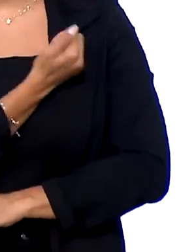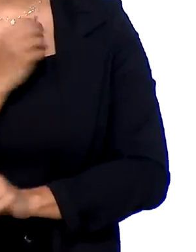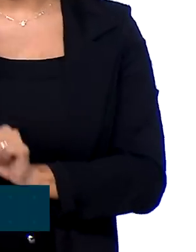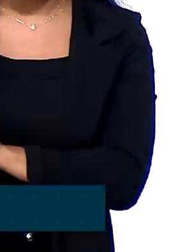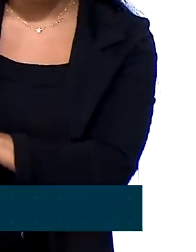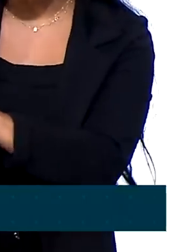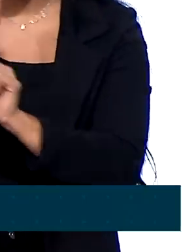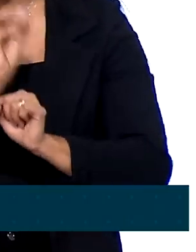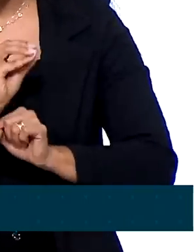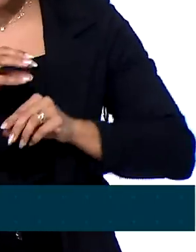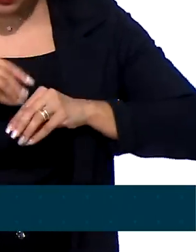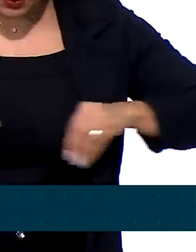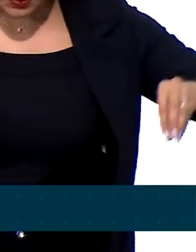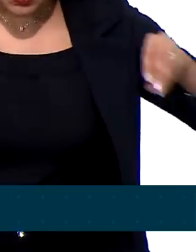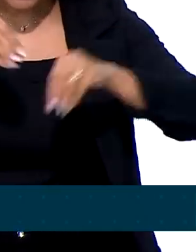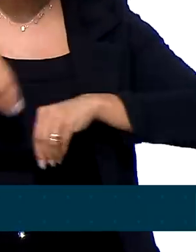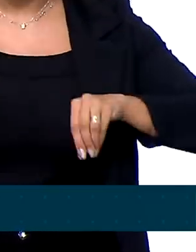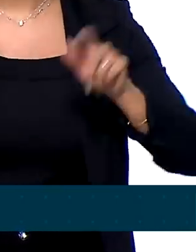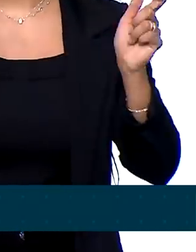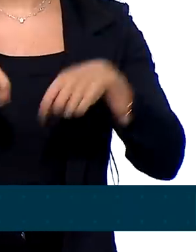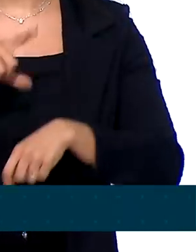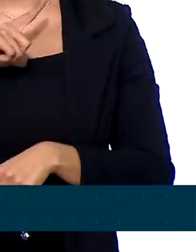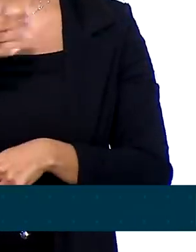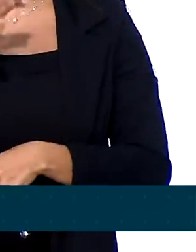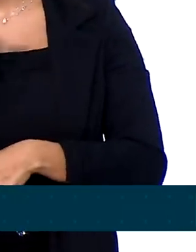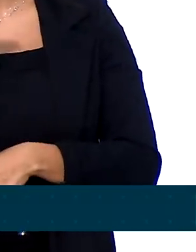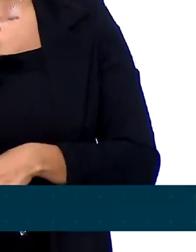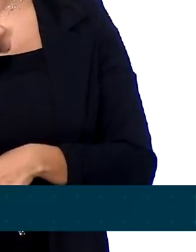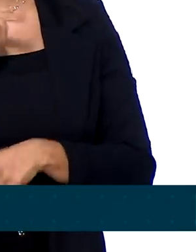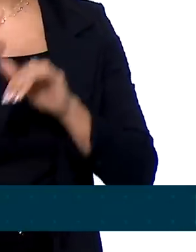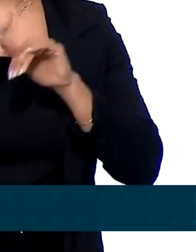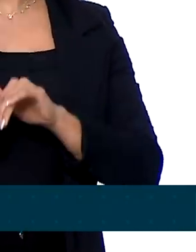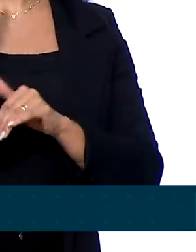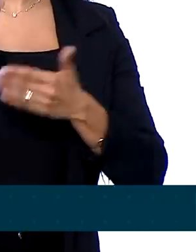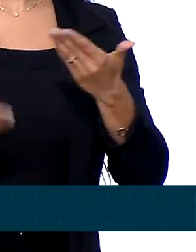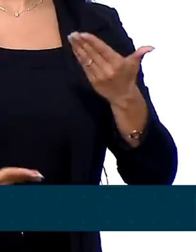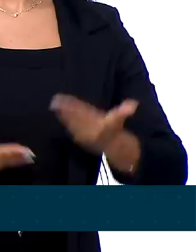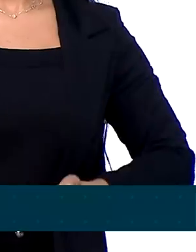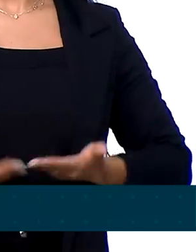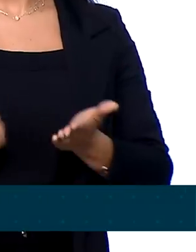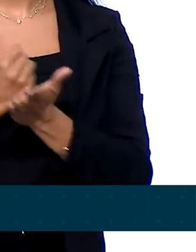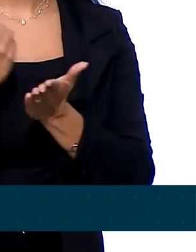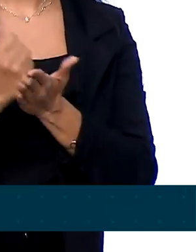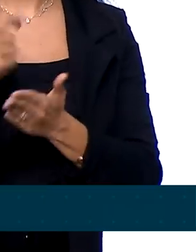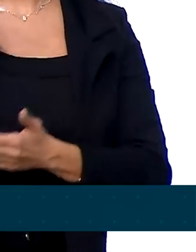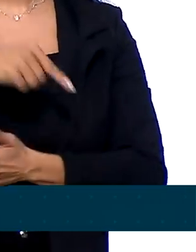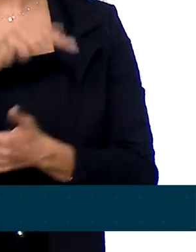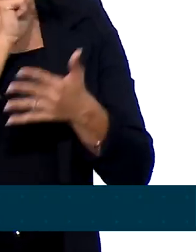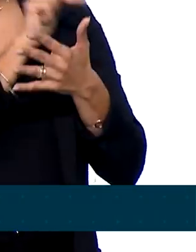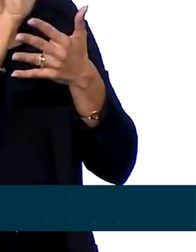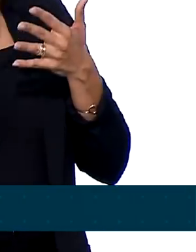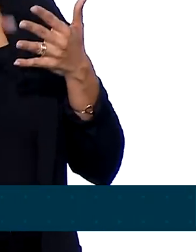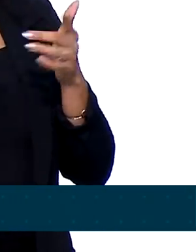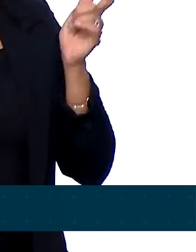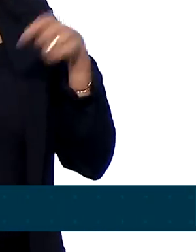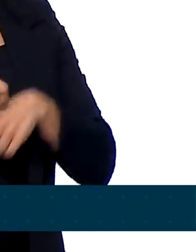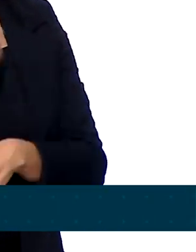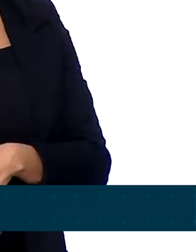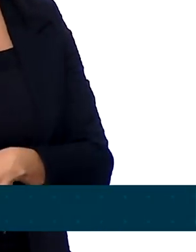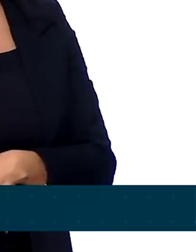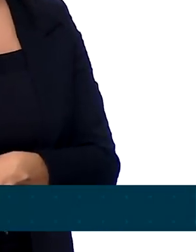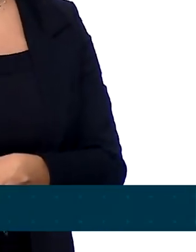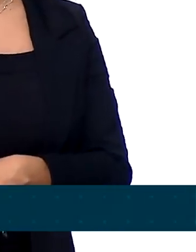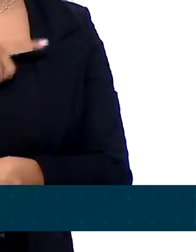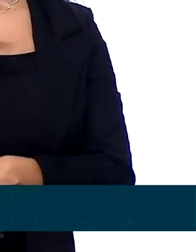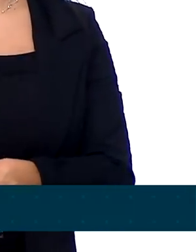gerar 260 mil empregos é com possibilidades como essas que nós vamos inclusive ajudar